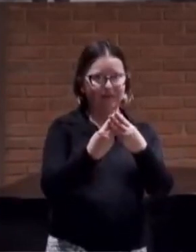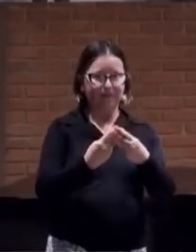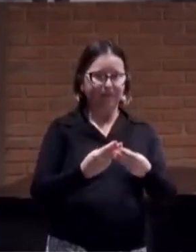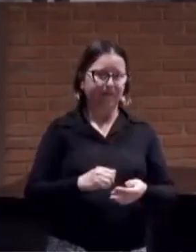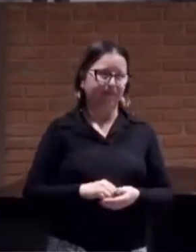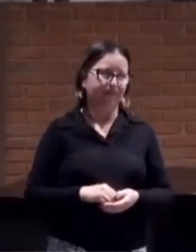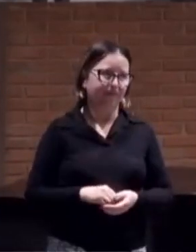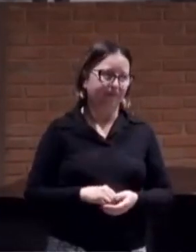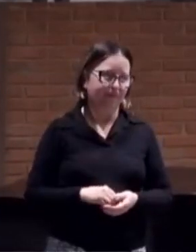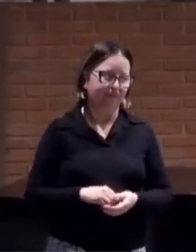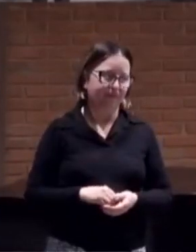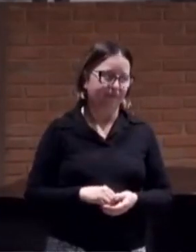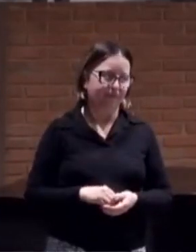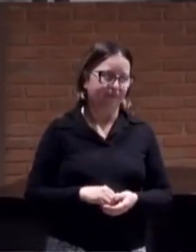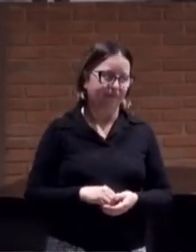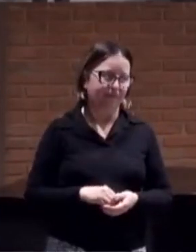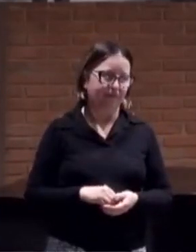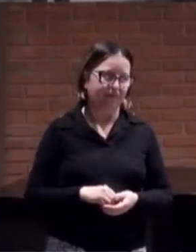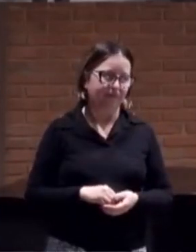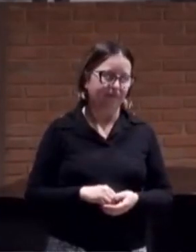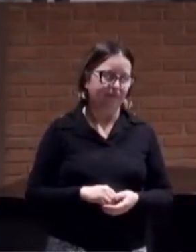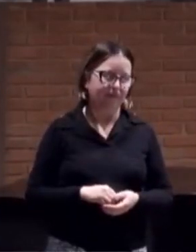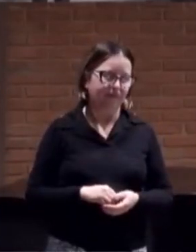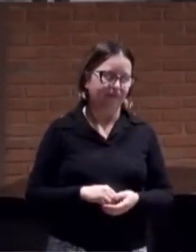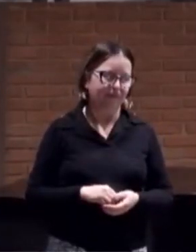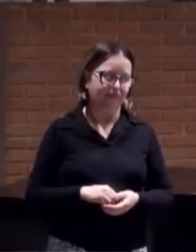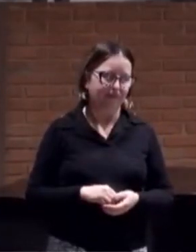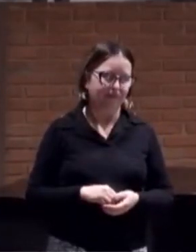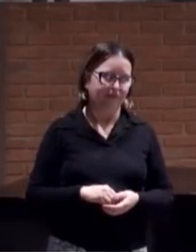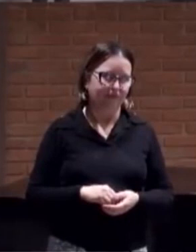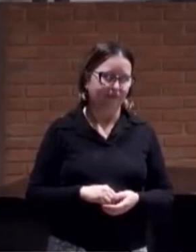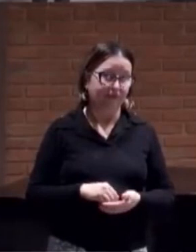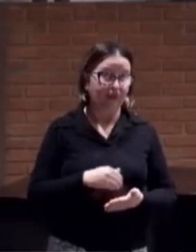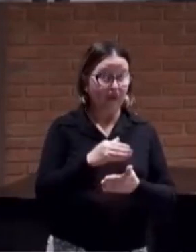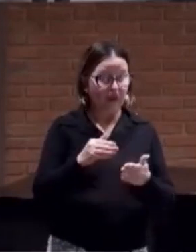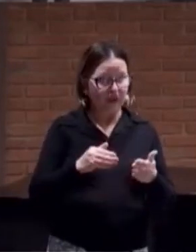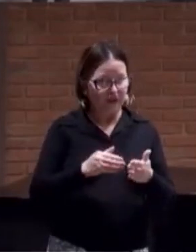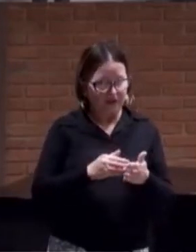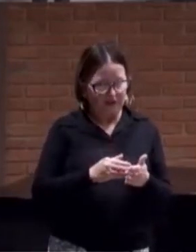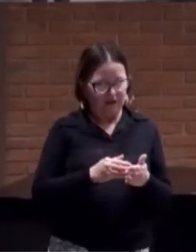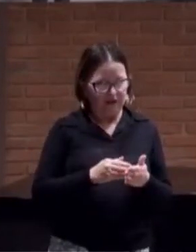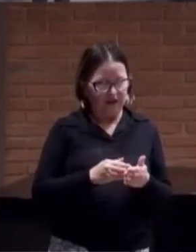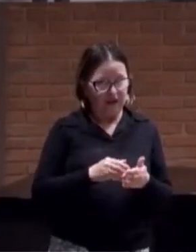E ele ainda diz assim, todo aquele que vos matar,